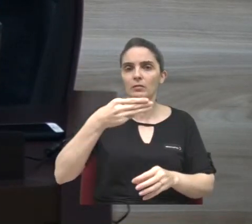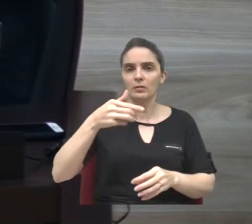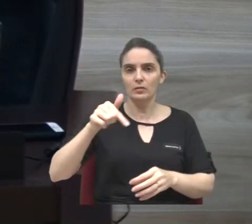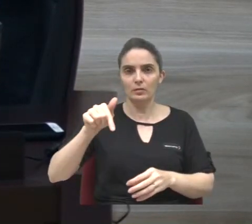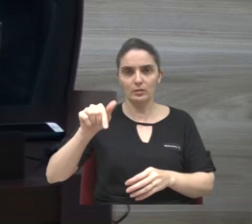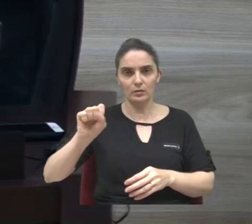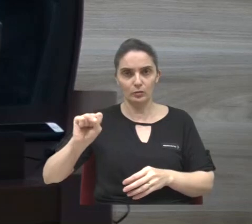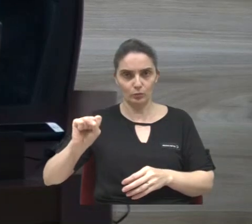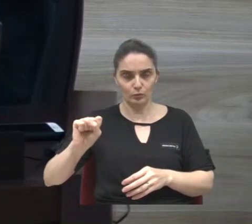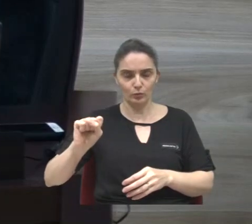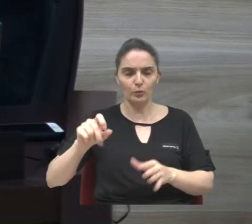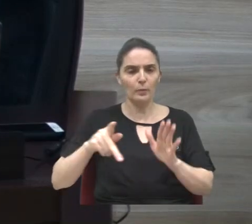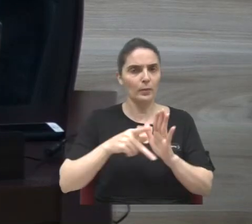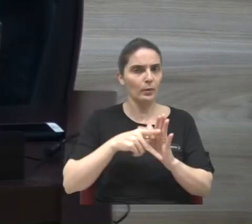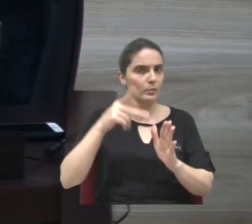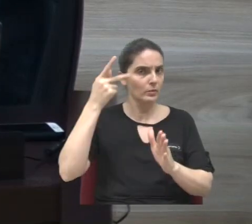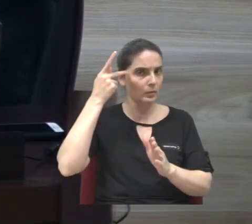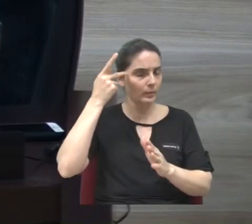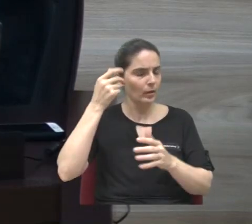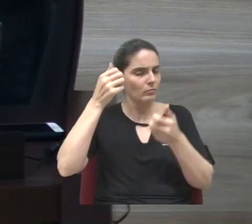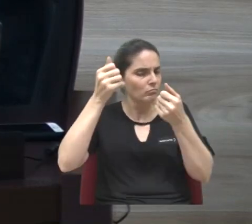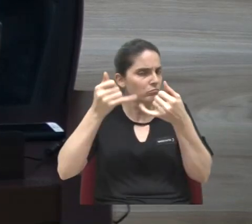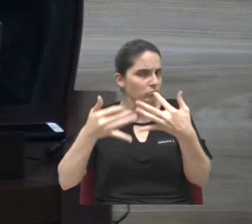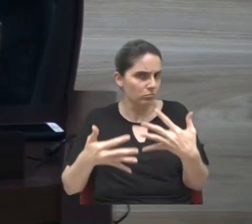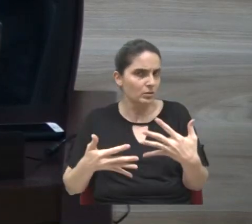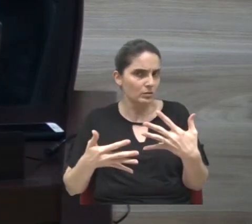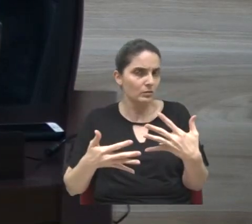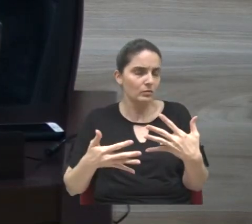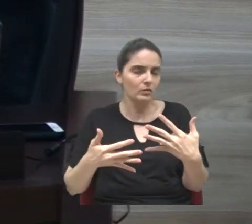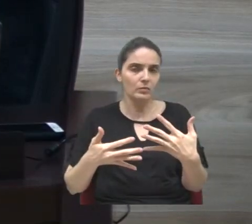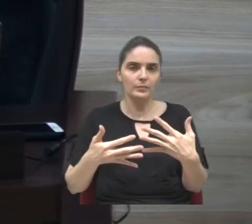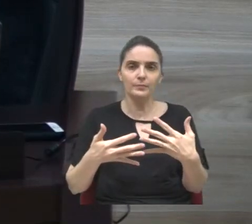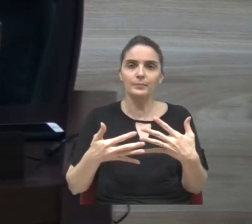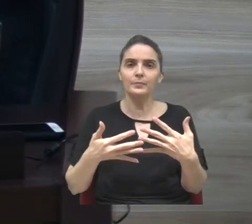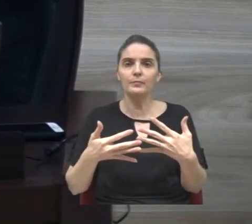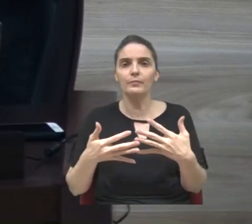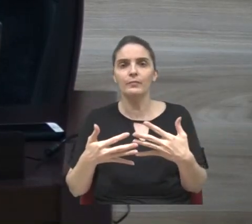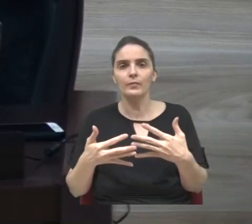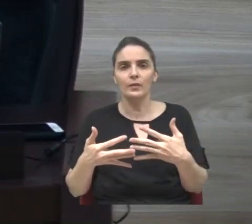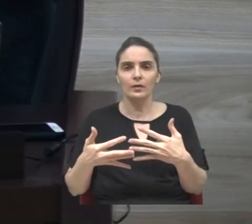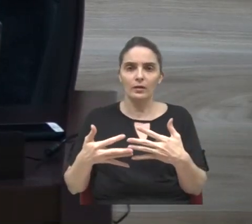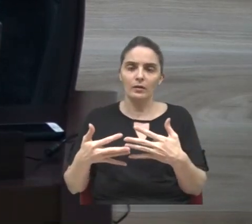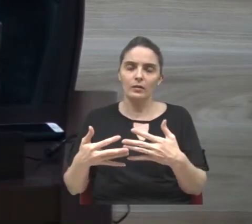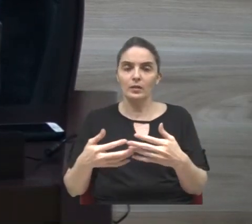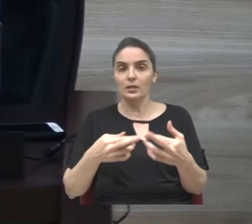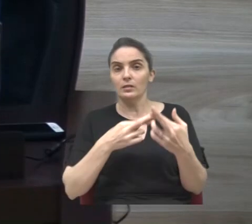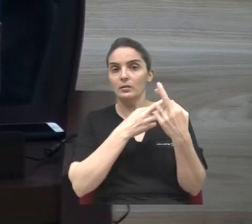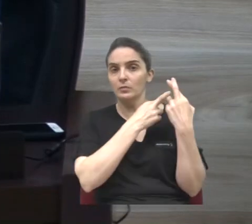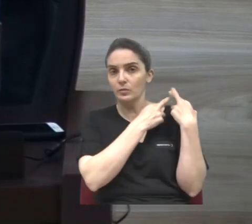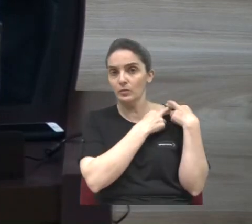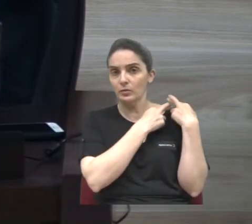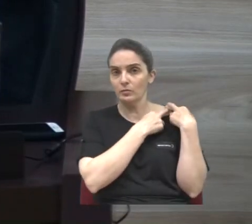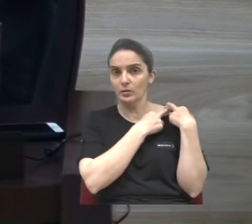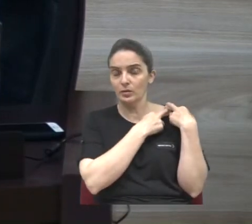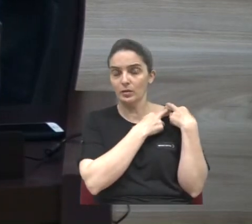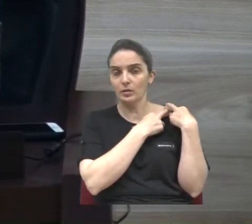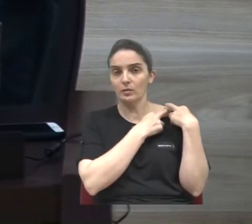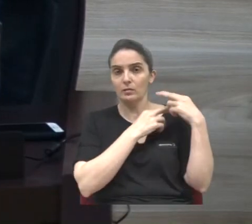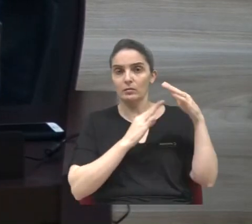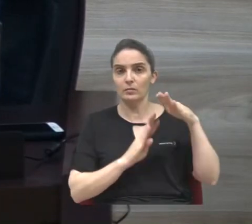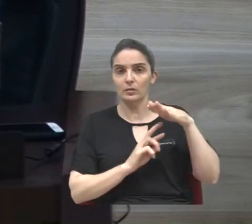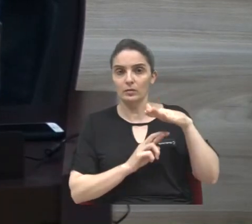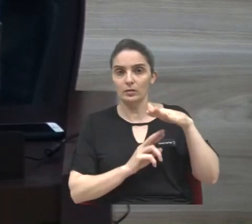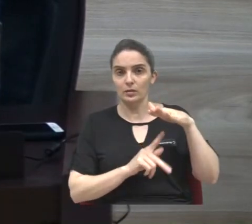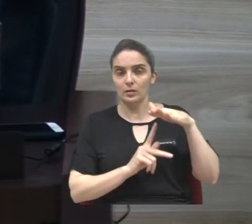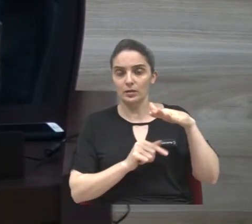Paulo, relata que a Corte de Origem asseverou que a responsabilidade da concessionária termina no hidrômetro, e